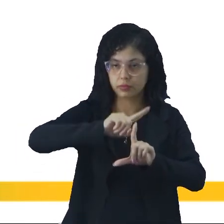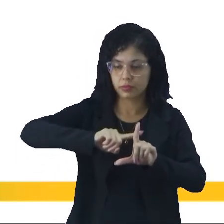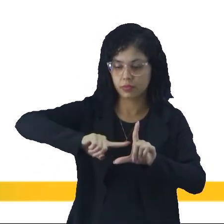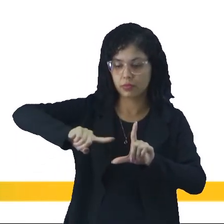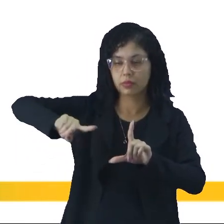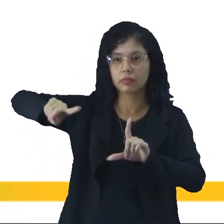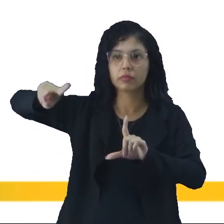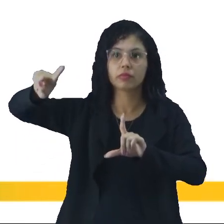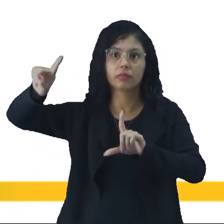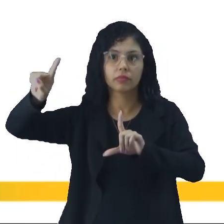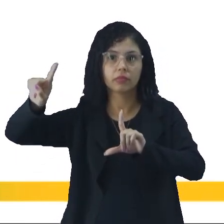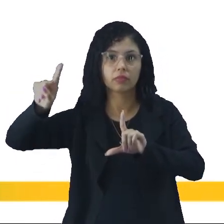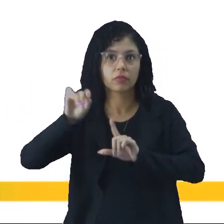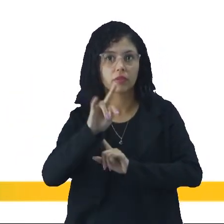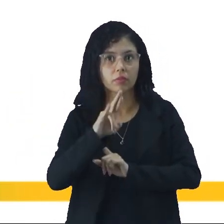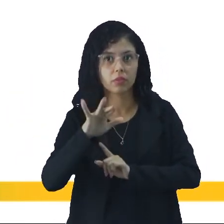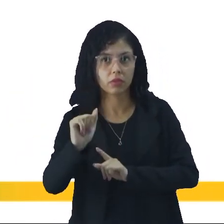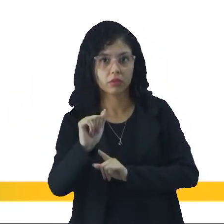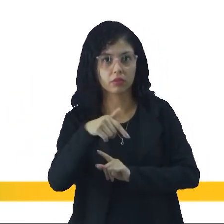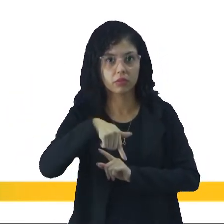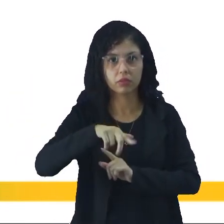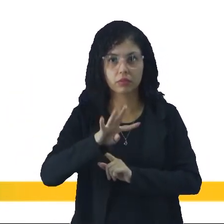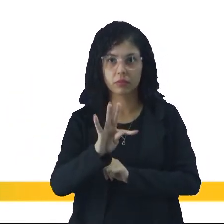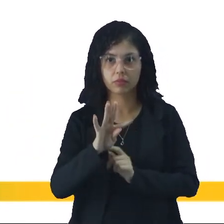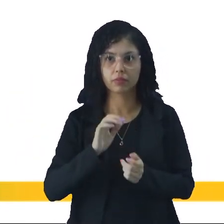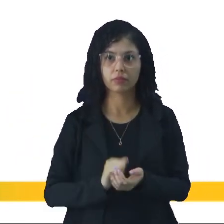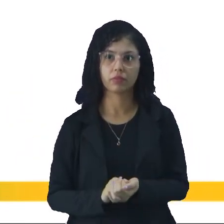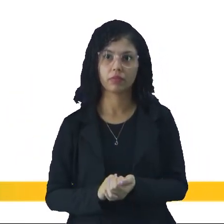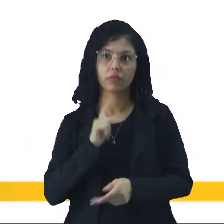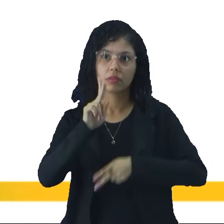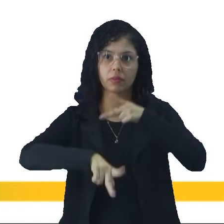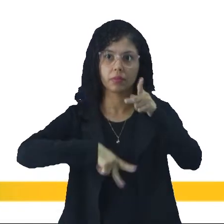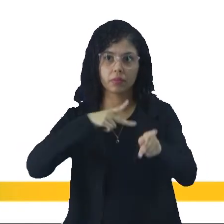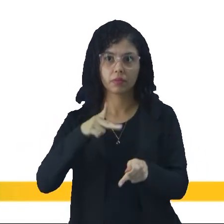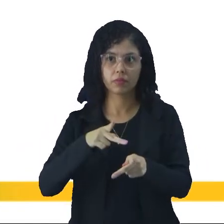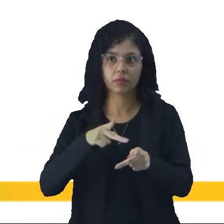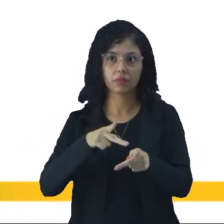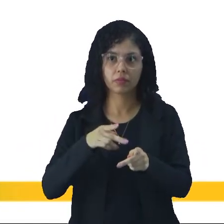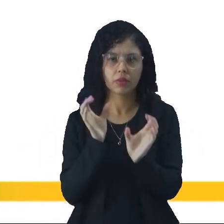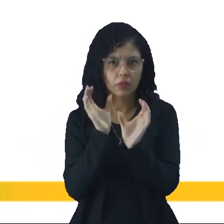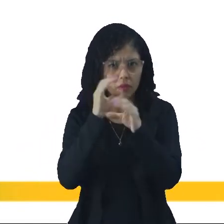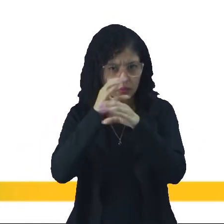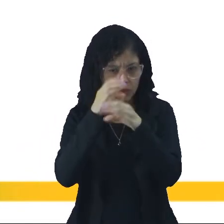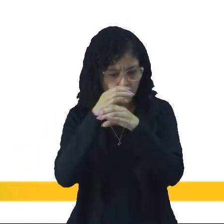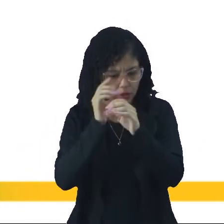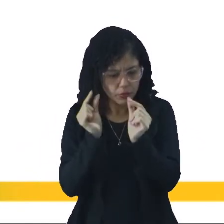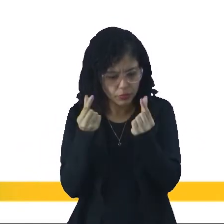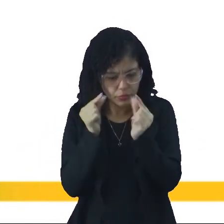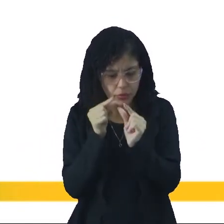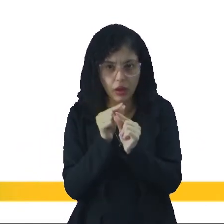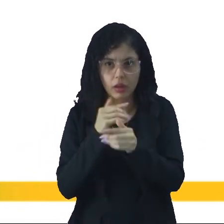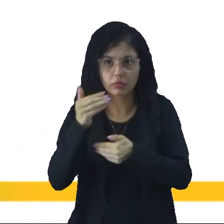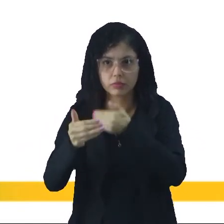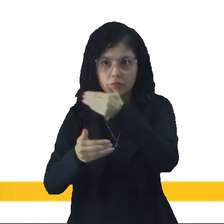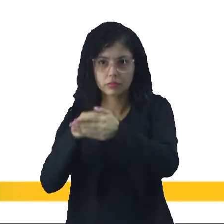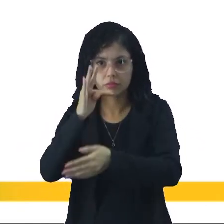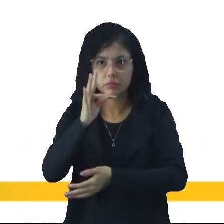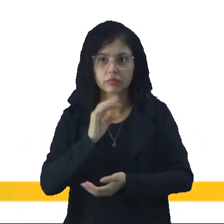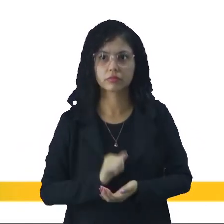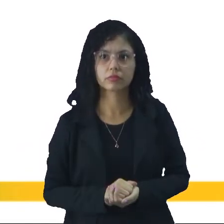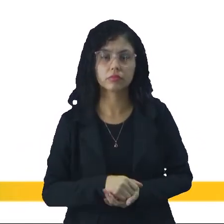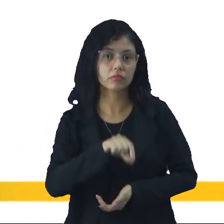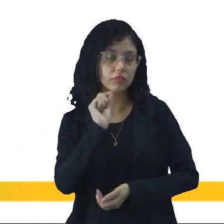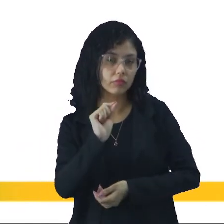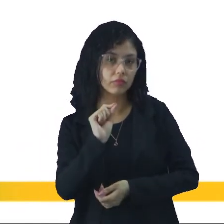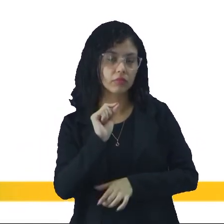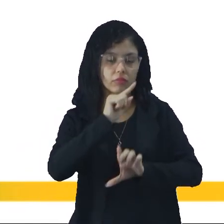de potencial biótico, Q de T, para uma população de micro-organismos ao longo do tempo T, certo?